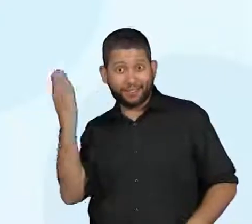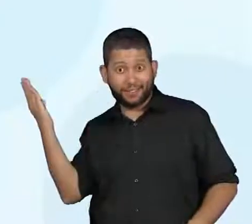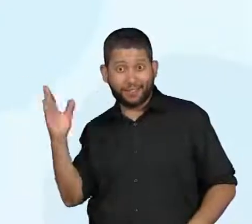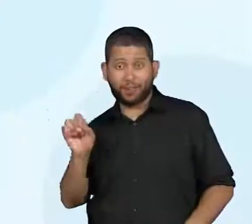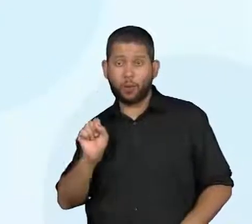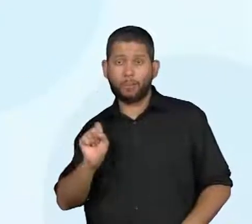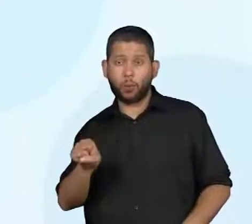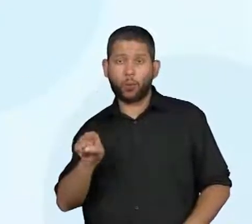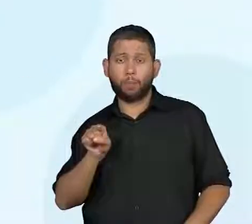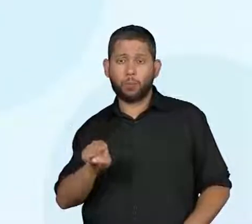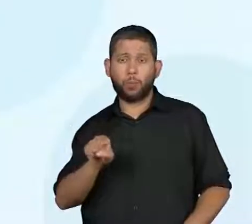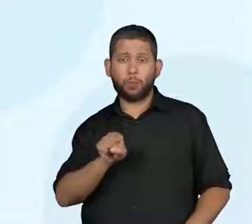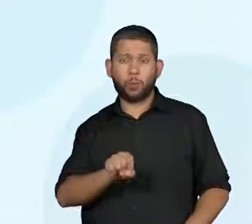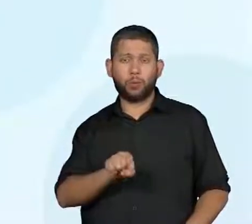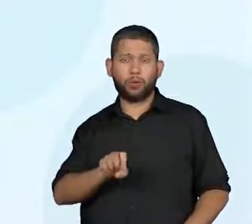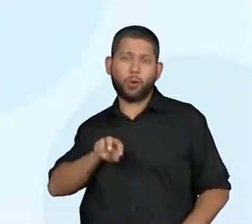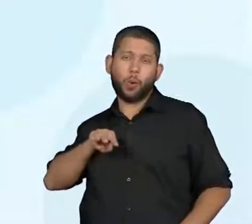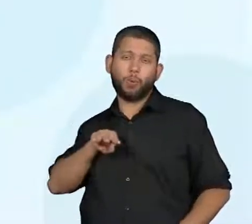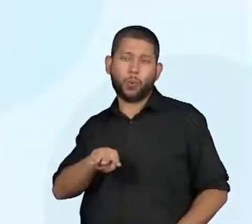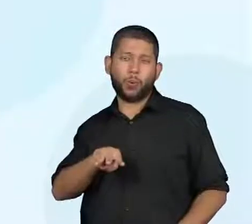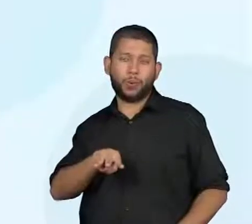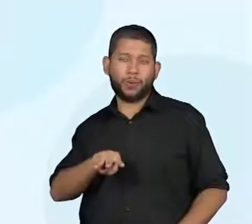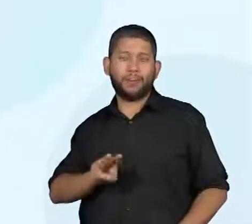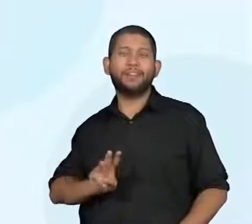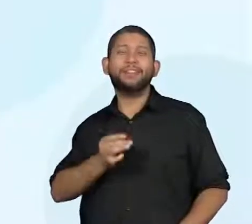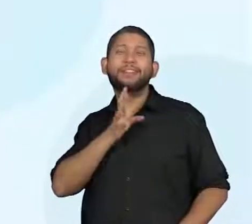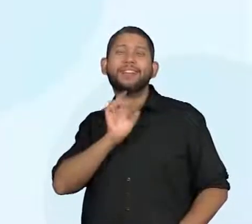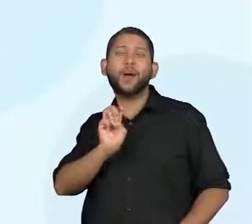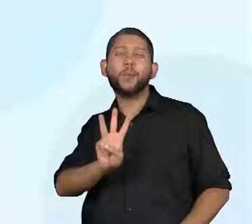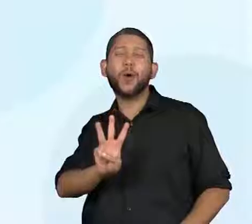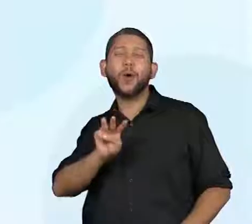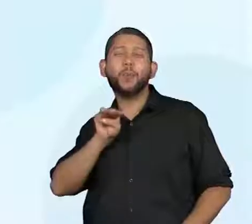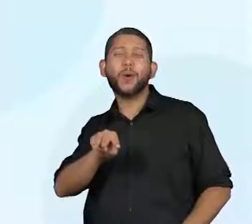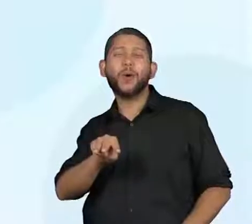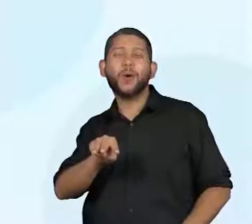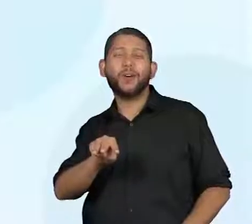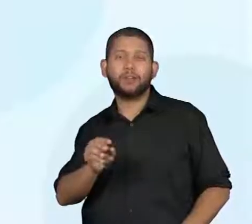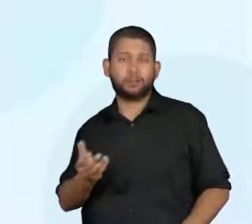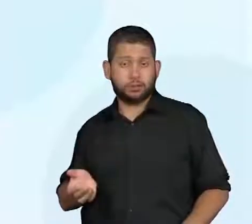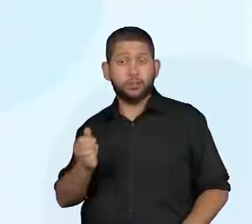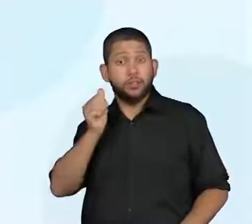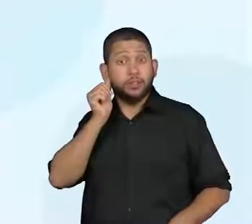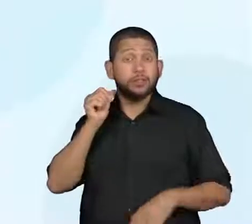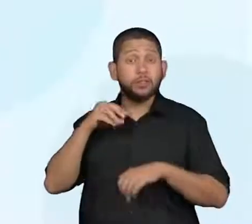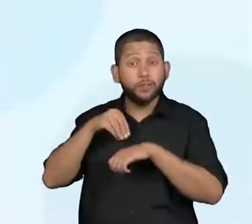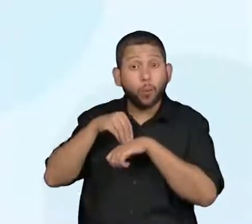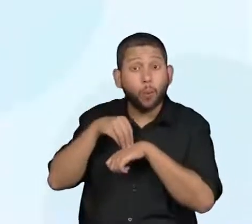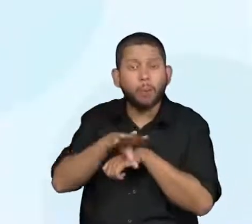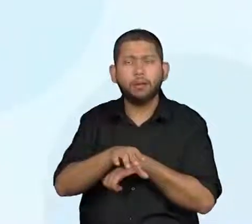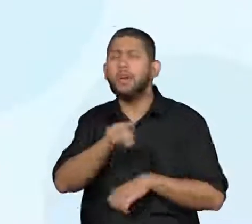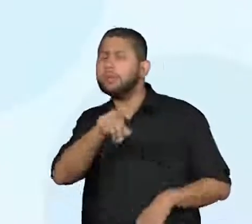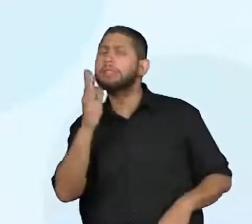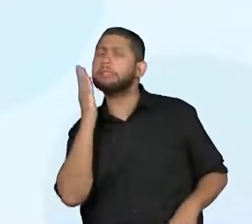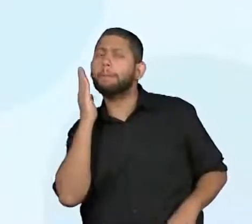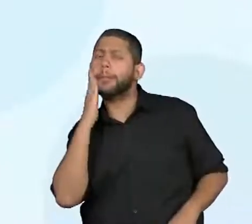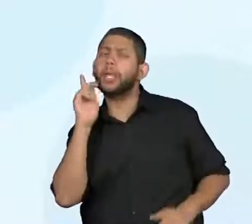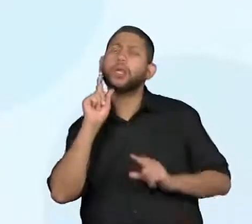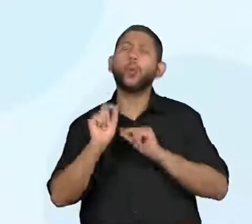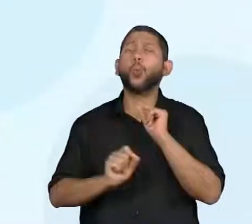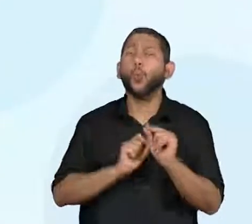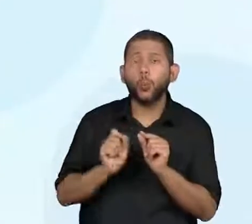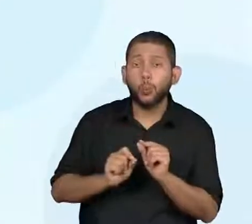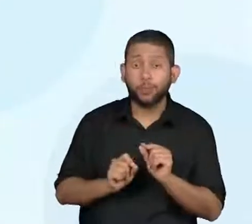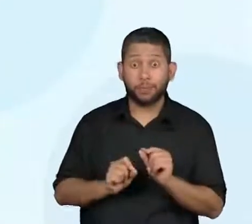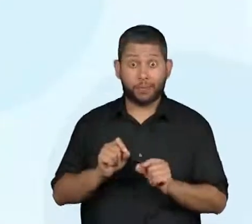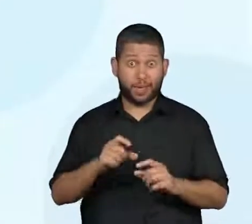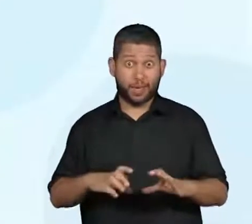reticências aqui. Se eu coloco essa reticências, eu inicio a minha curiosidade com uma reticências, como se eu